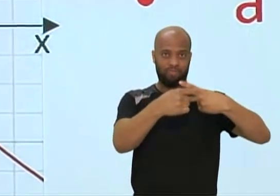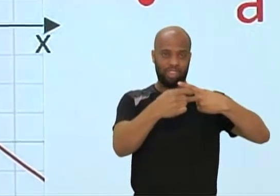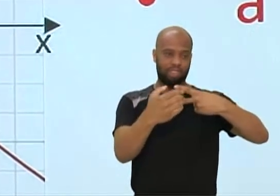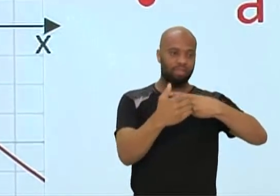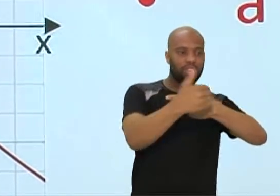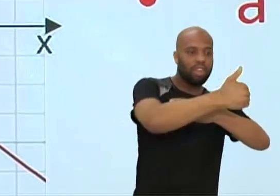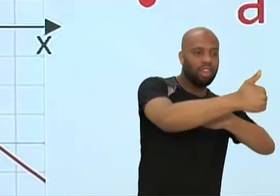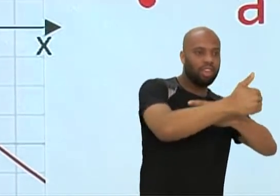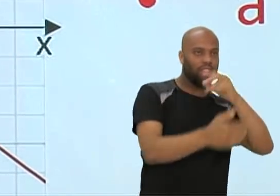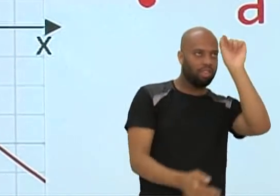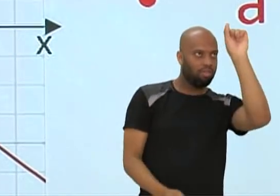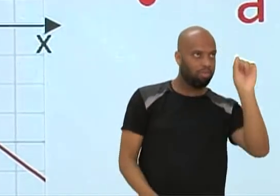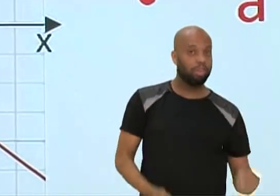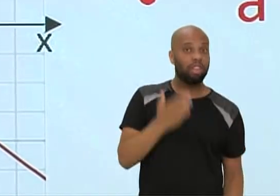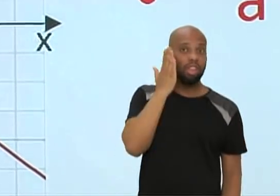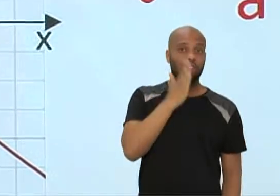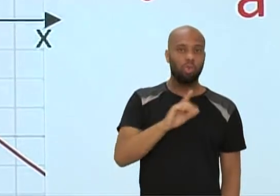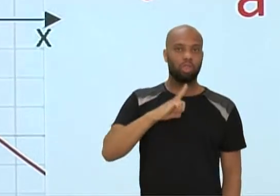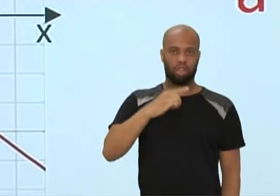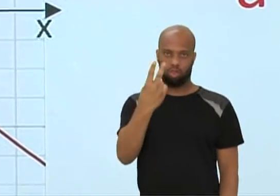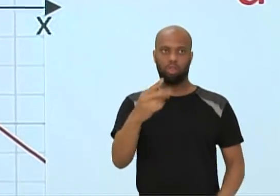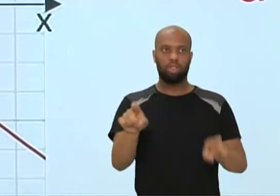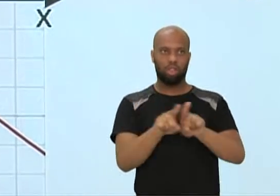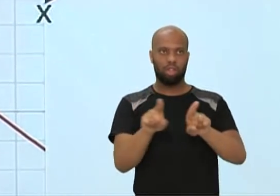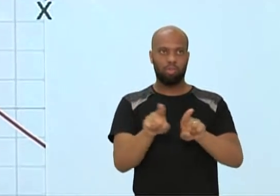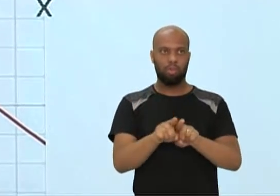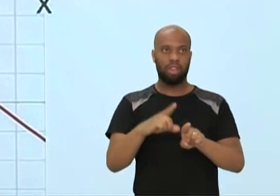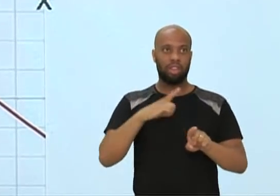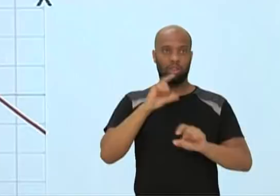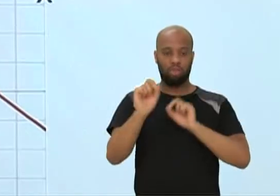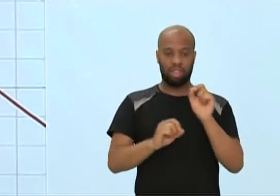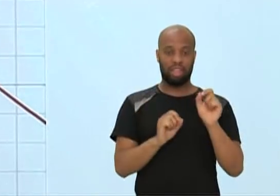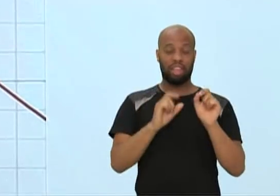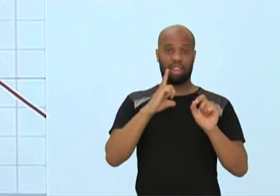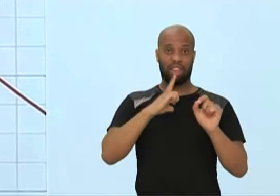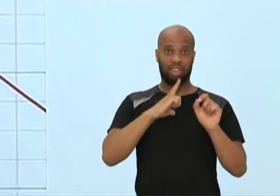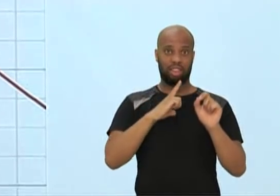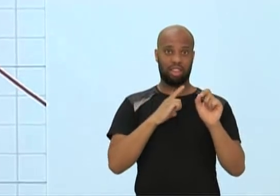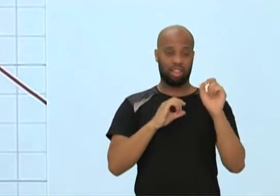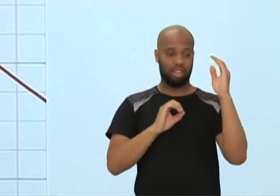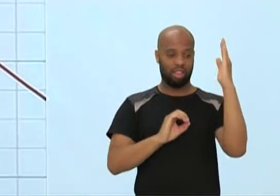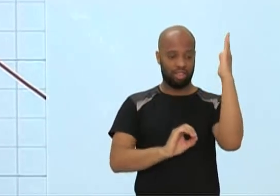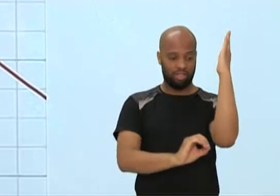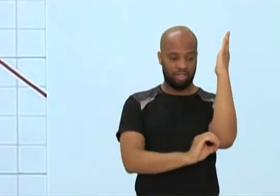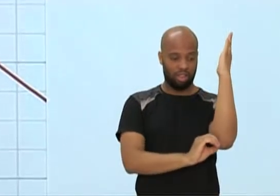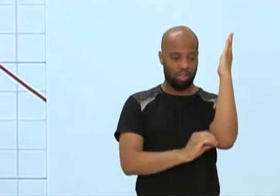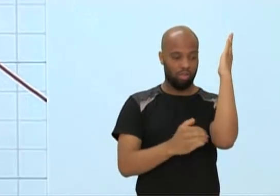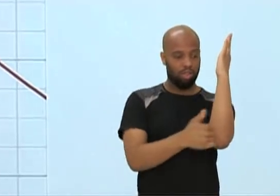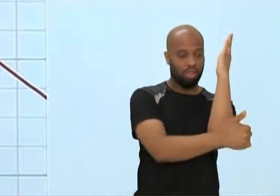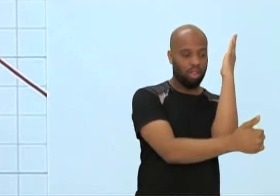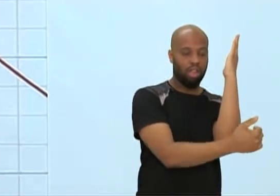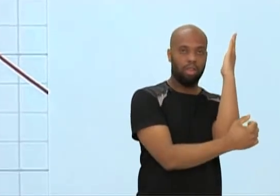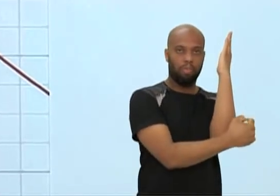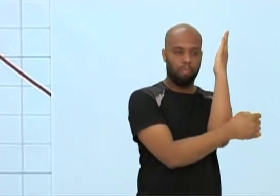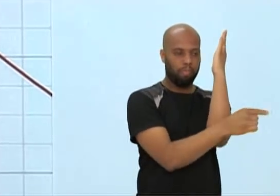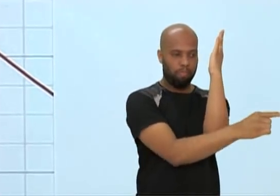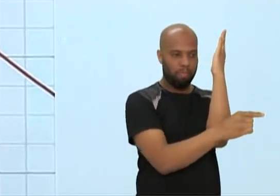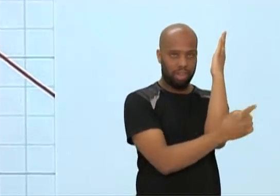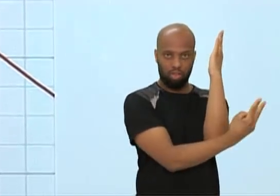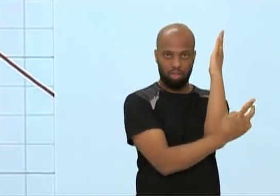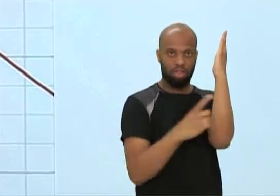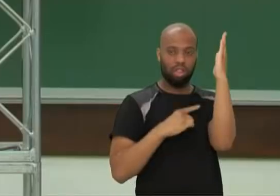gente, que bem aqui entre o 0 e o menos 2 eu tenho menos 1, tá? Então é aquilo que eu tinha falado, a reta diretriz ela